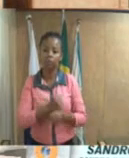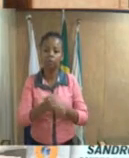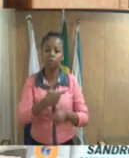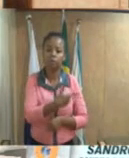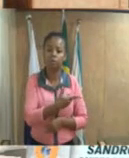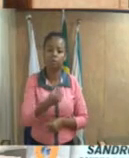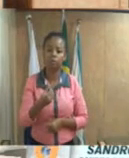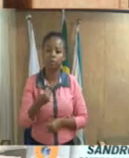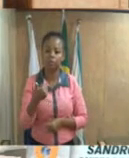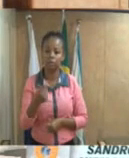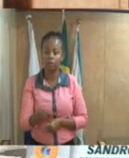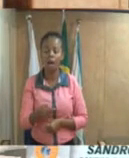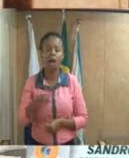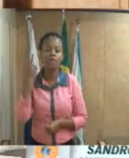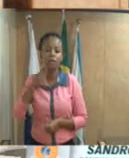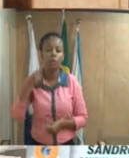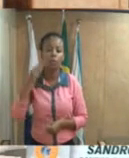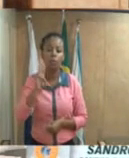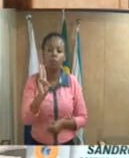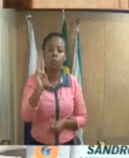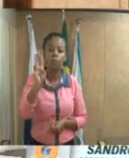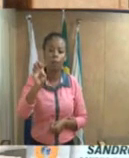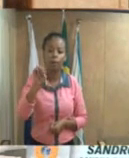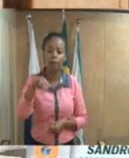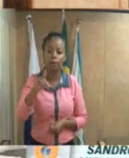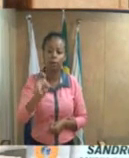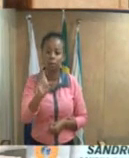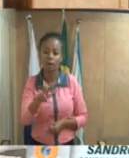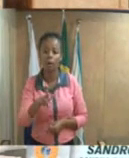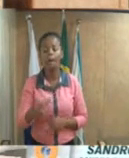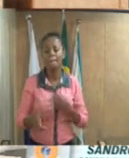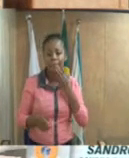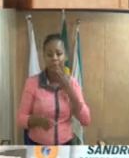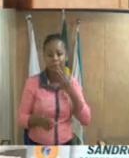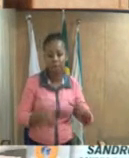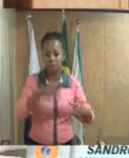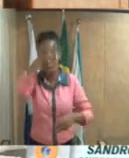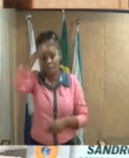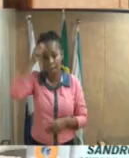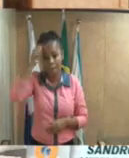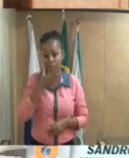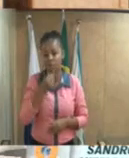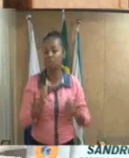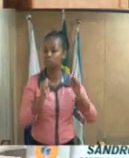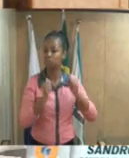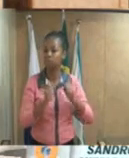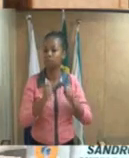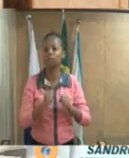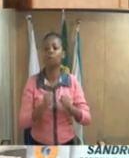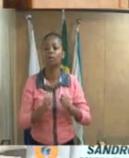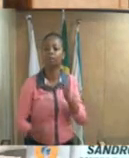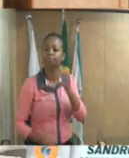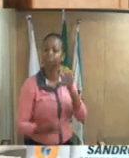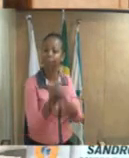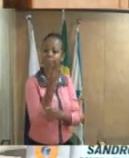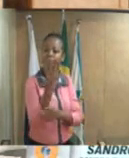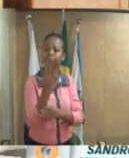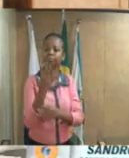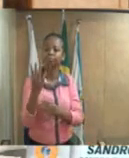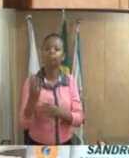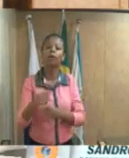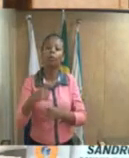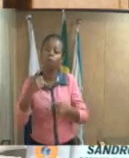772-2017, do excelentíssimo senhor vereador Wendel, solicitando ao excelentíssimo senhor prefeito a instalação de sinal luminoso